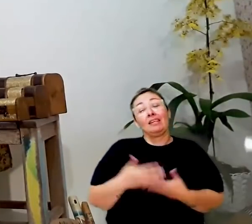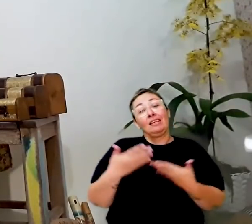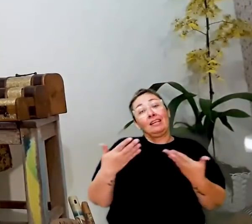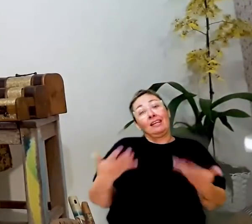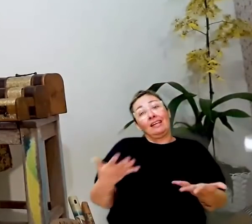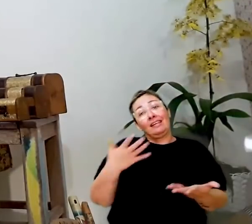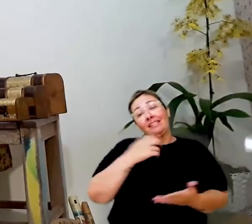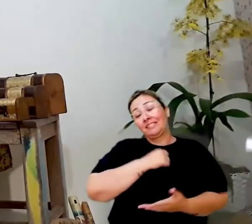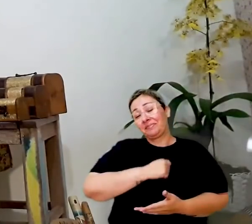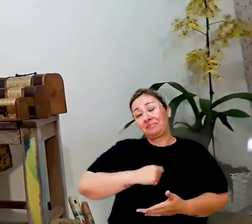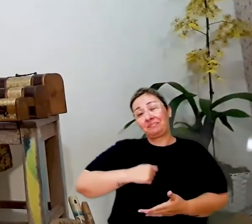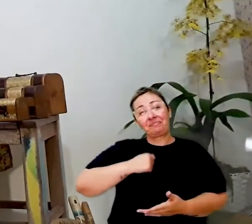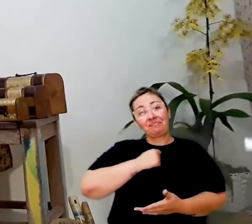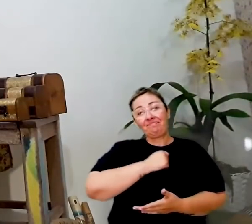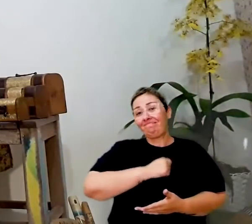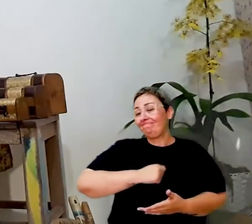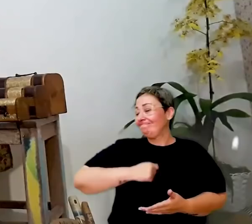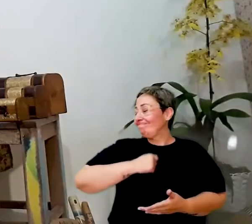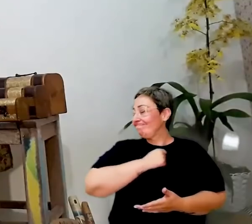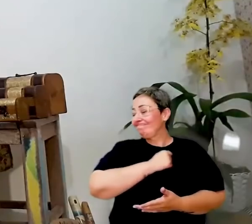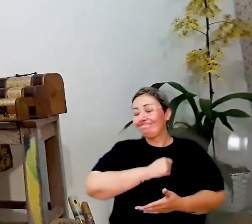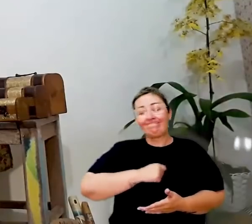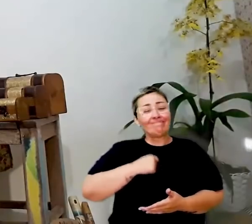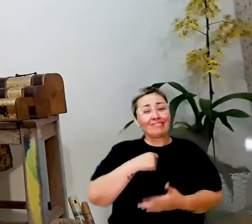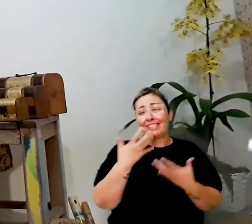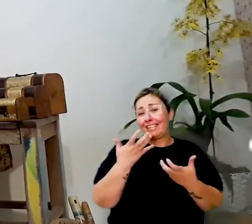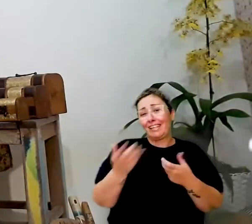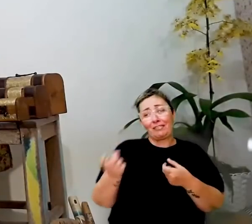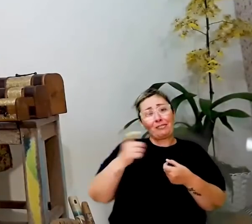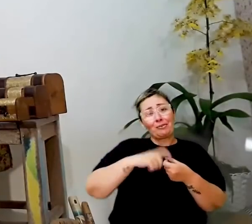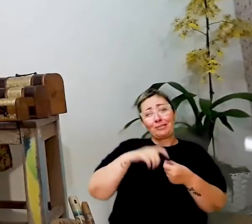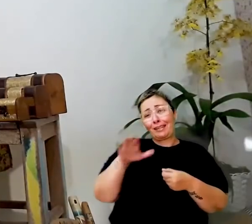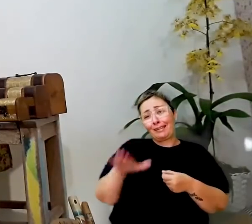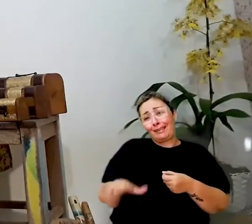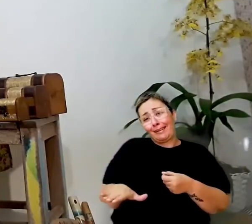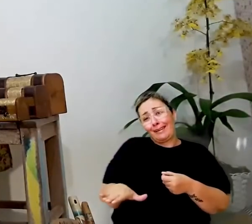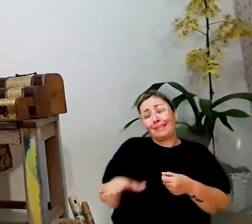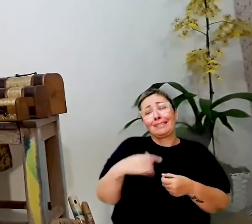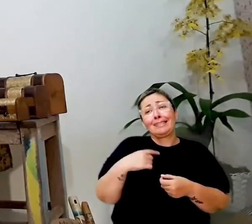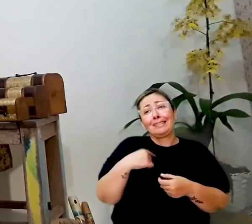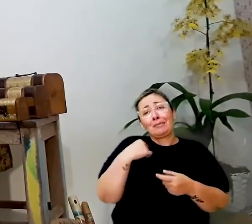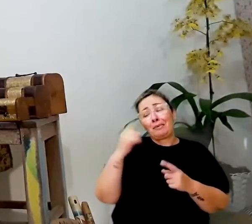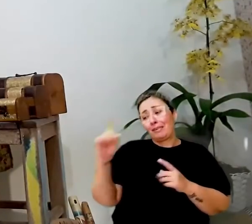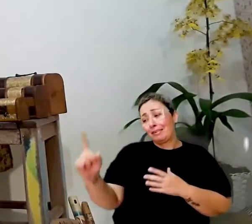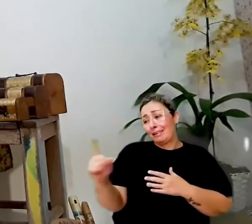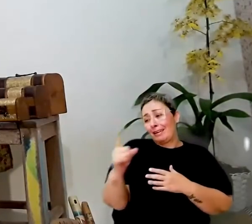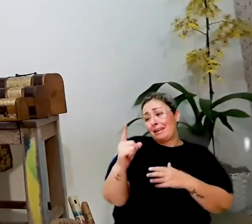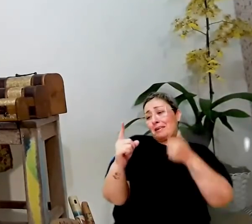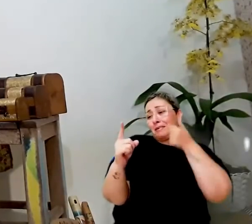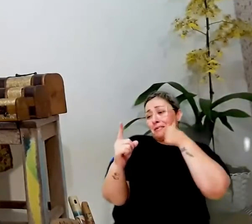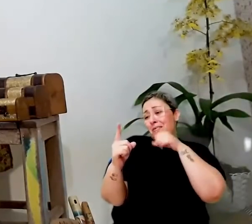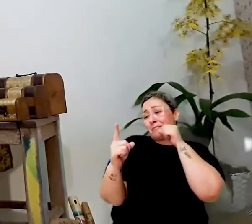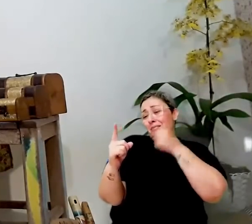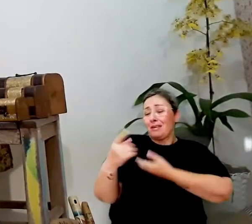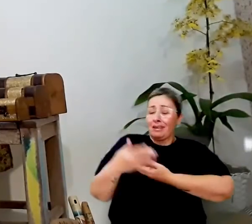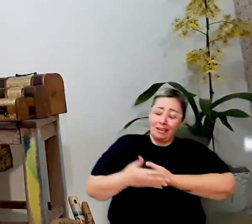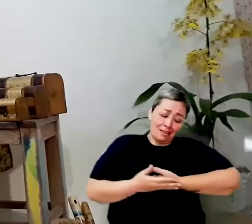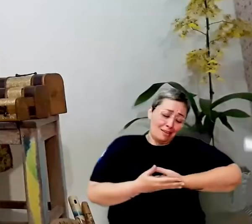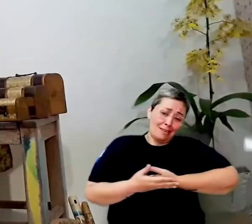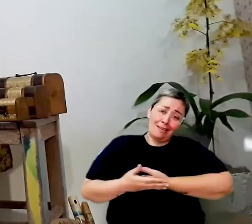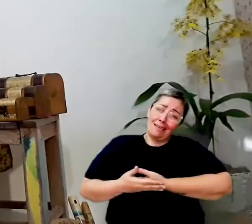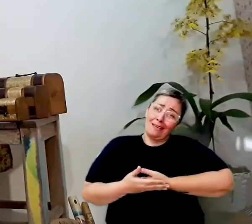Que saudade, que saudade. Queria tanto voltar a ser criança para ouvir a minha mãe cantando